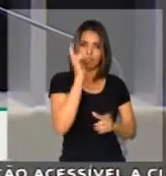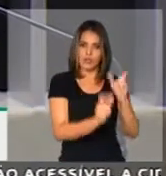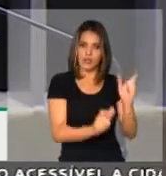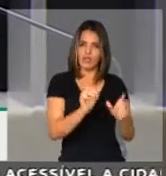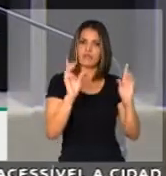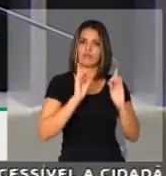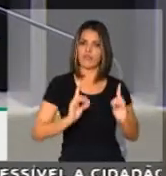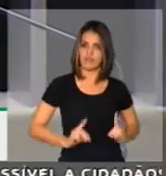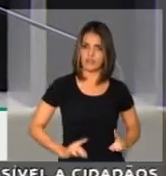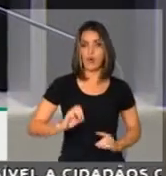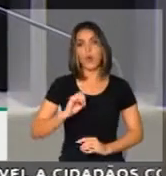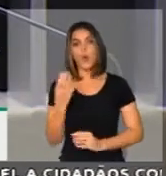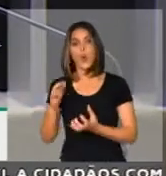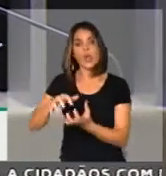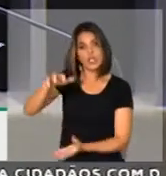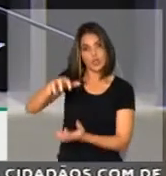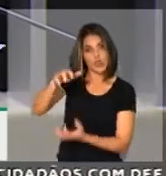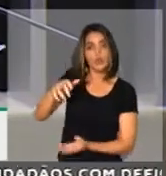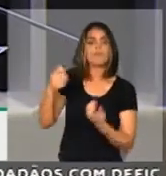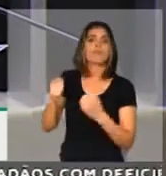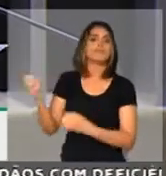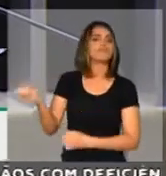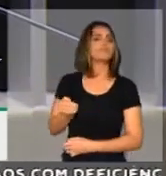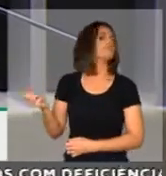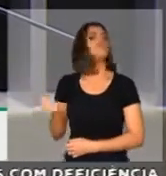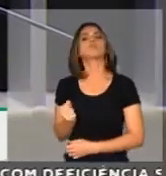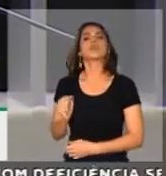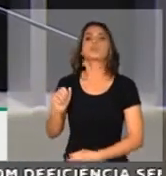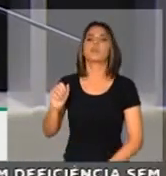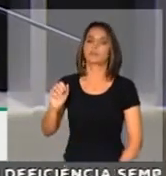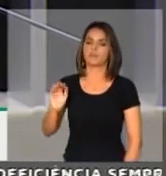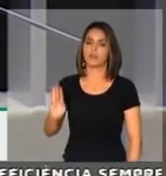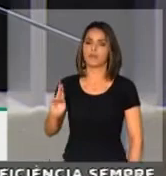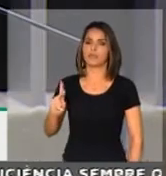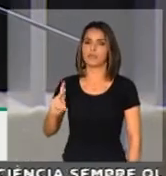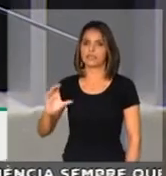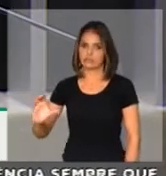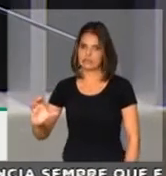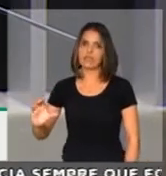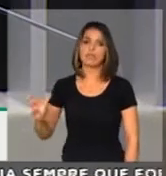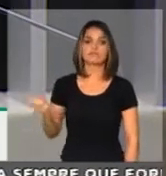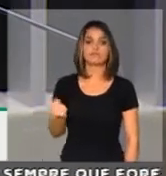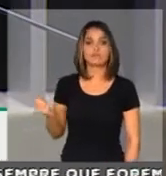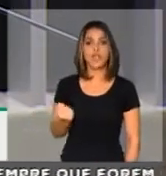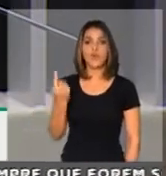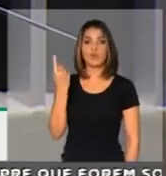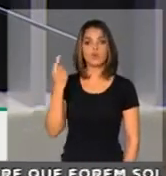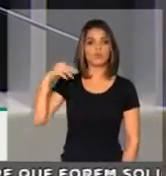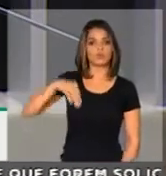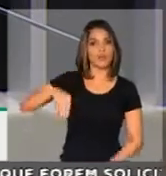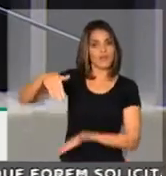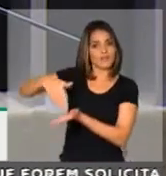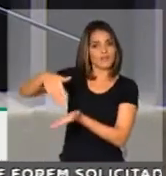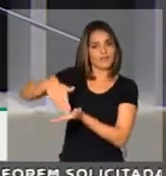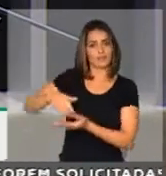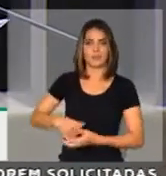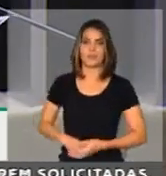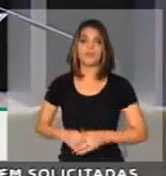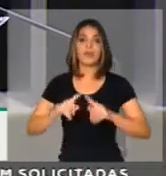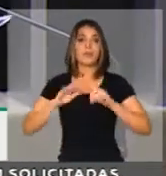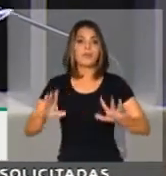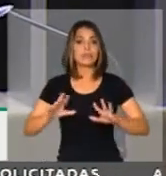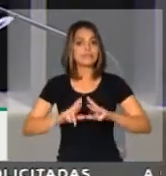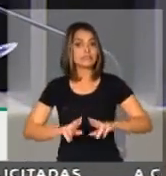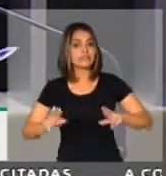conforme dispositivo constitucional de 88. Com efeito, há uma diferença basilar entre